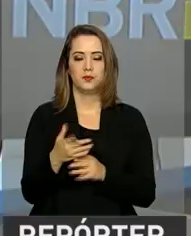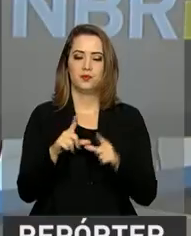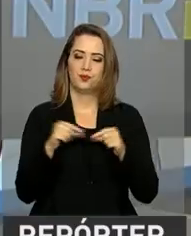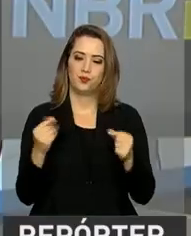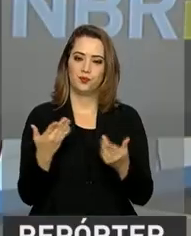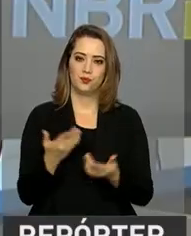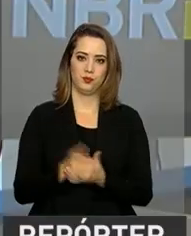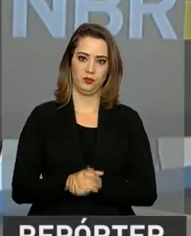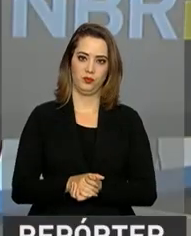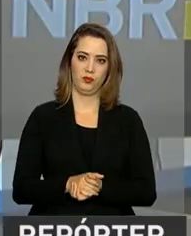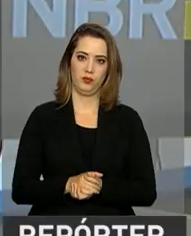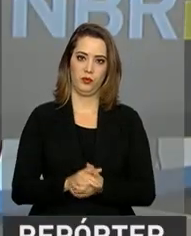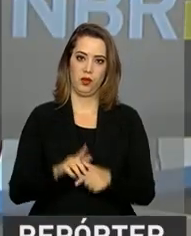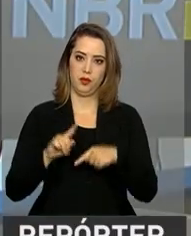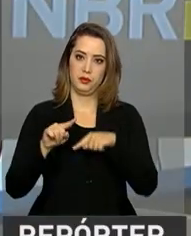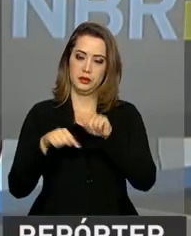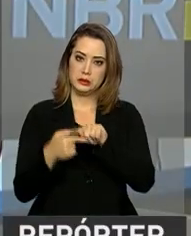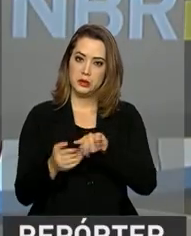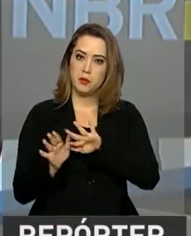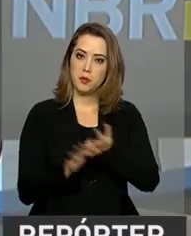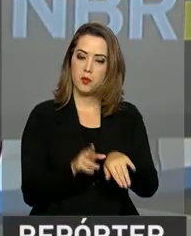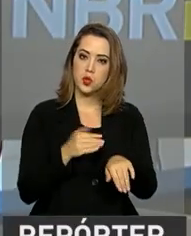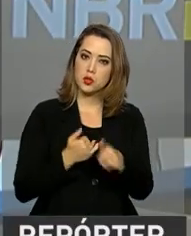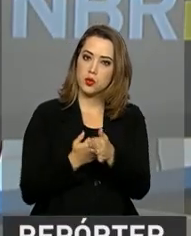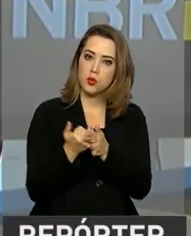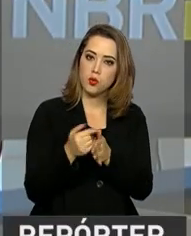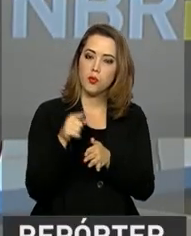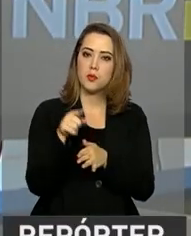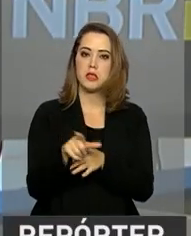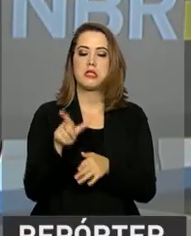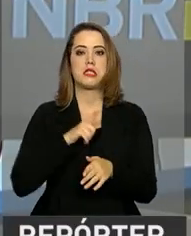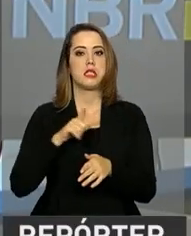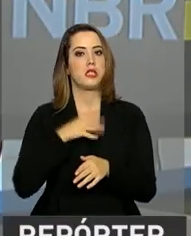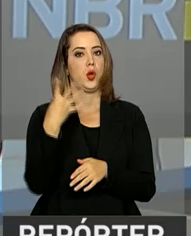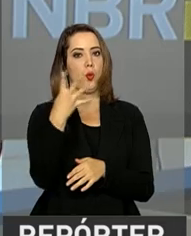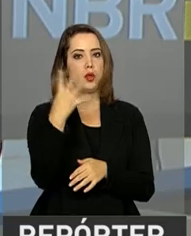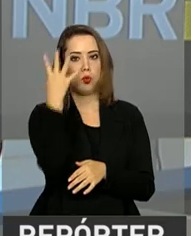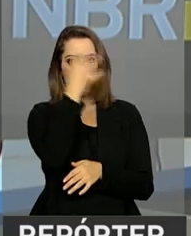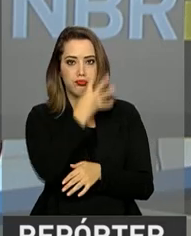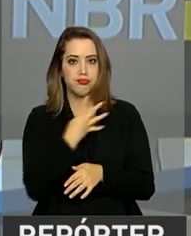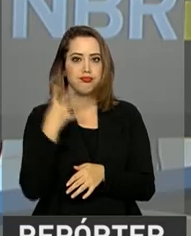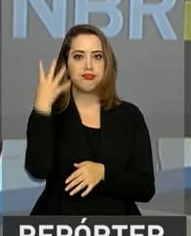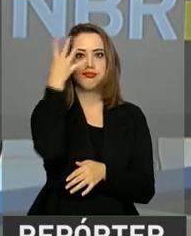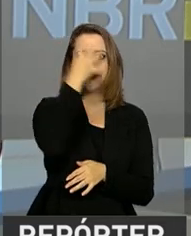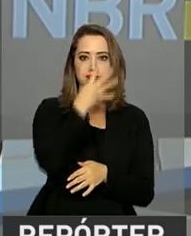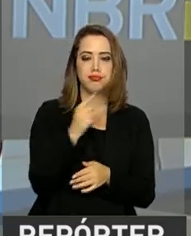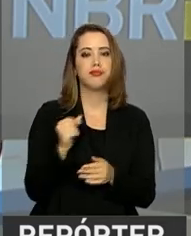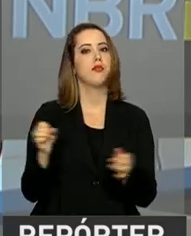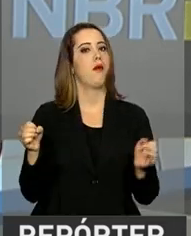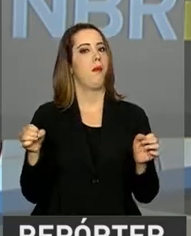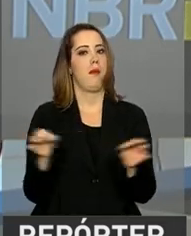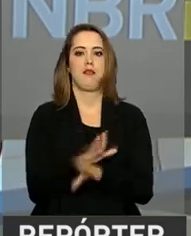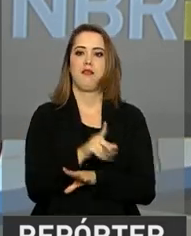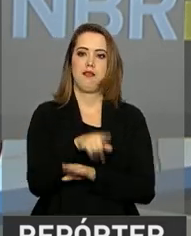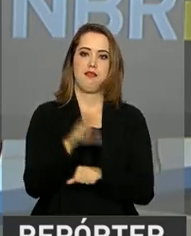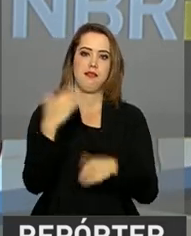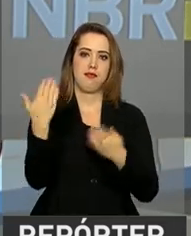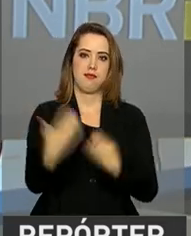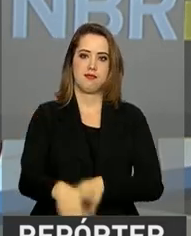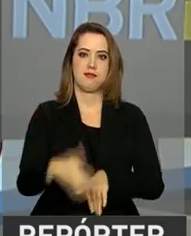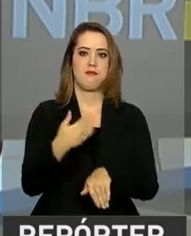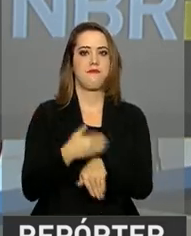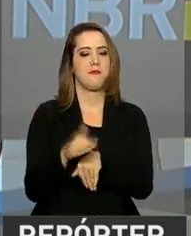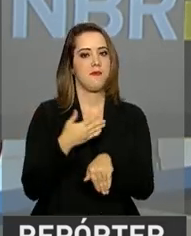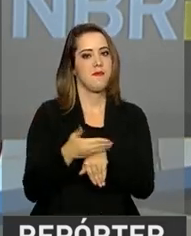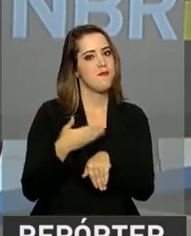Noronha após iniciar o simulado Os estudantes TM até 4 horas seguidas para a conclusão do exame e não se